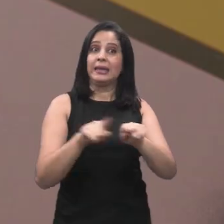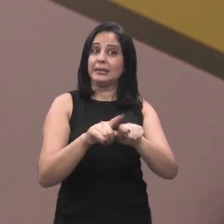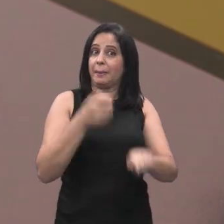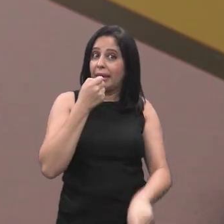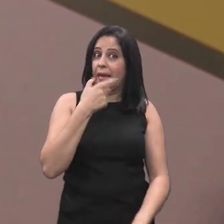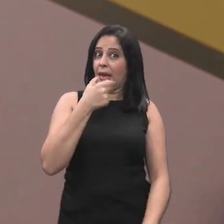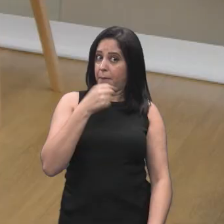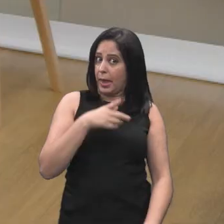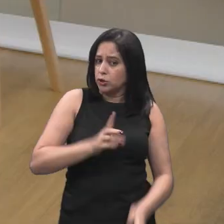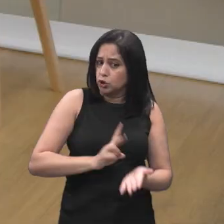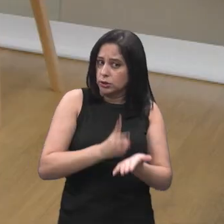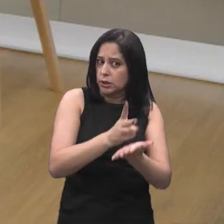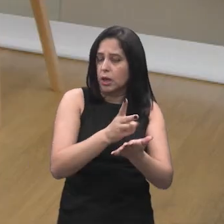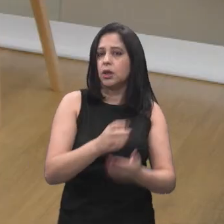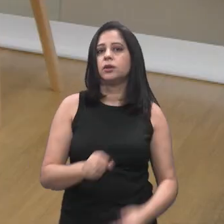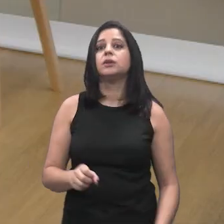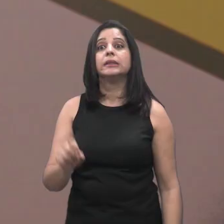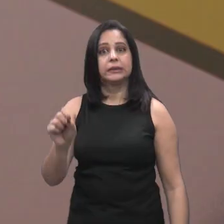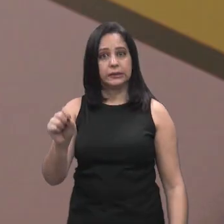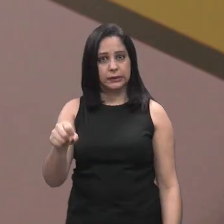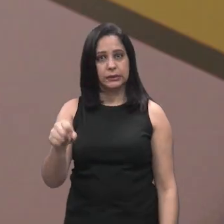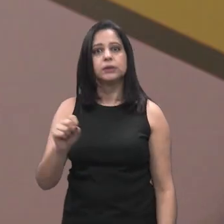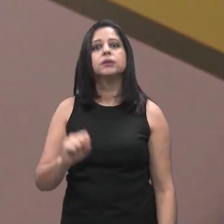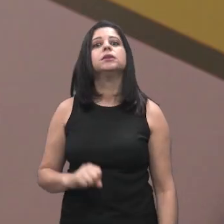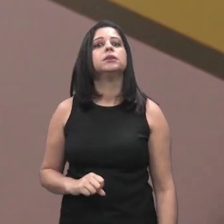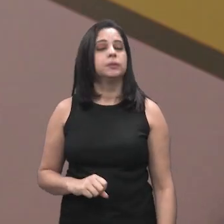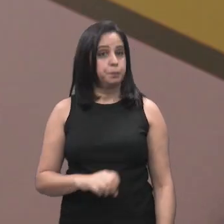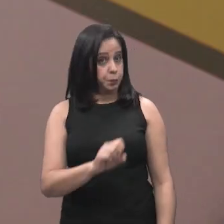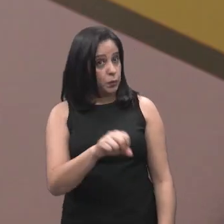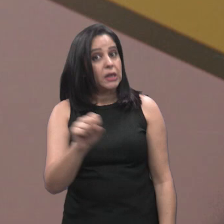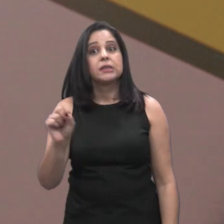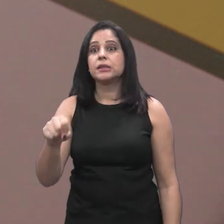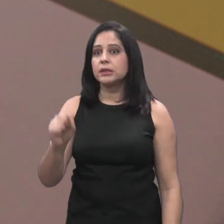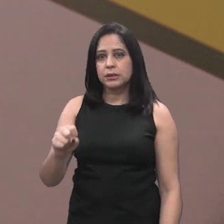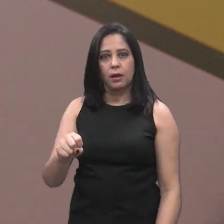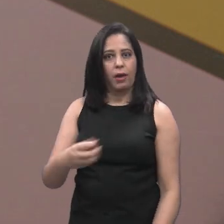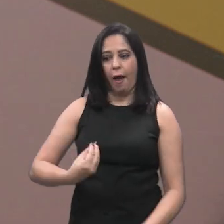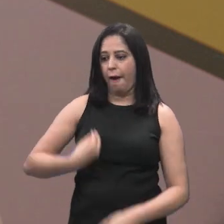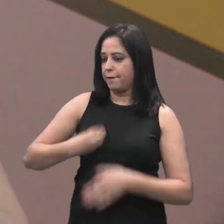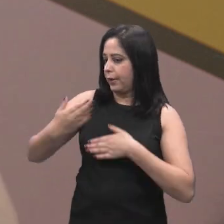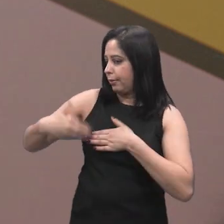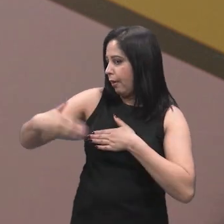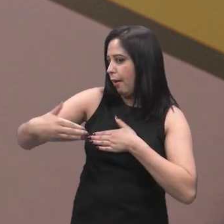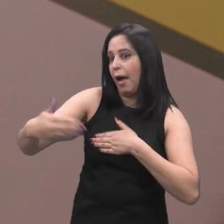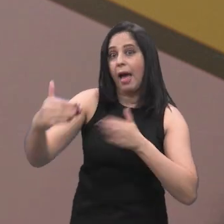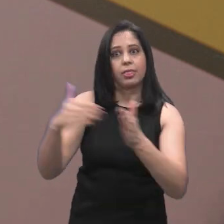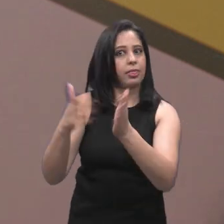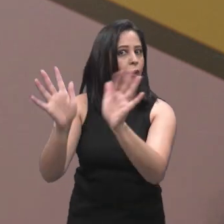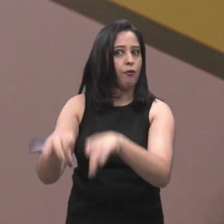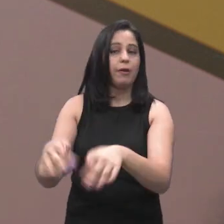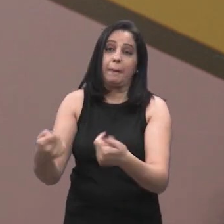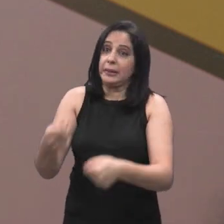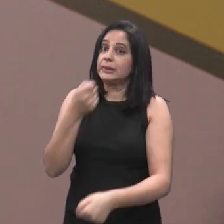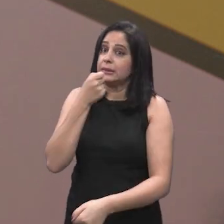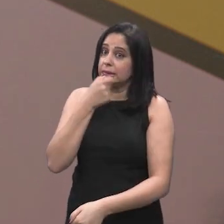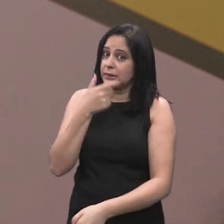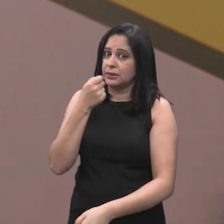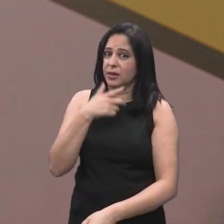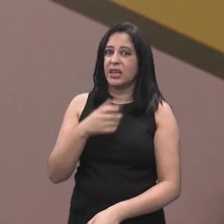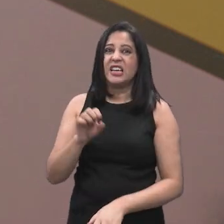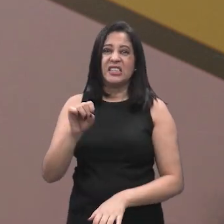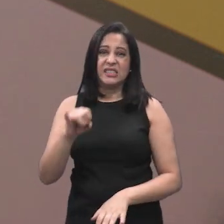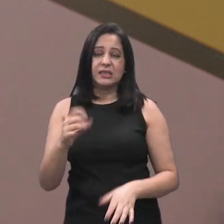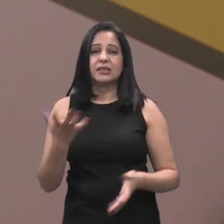um cuidado longo para o resto da vida. Algumas pessoas, se for essas pessoas que, como a gente falou no começo,